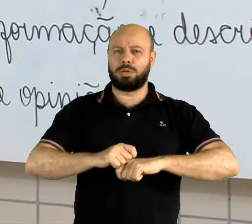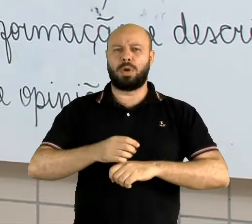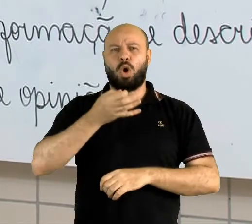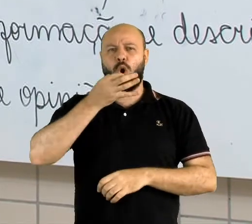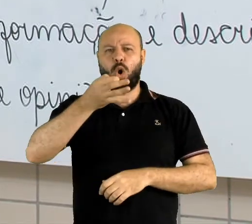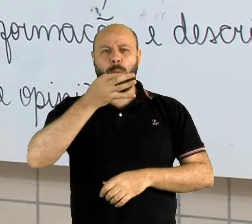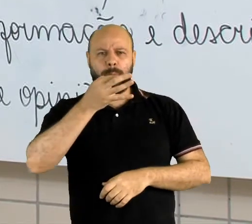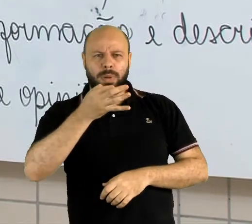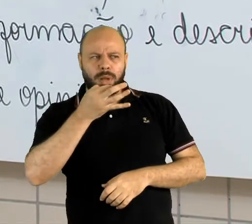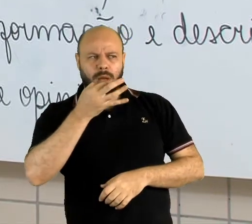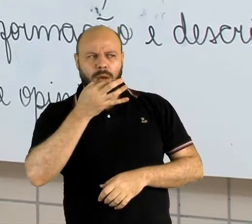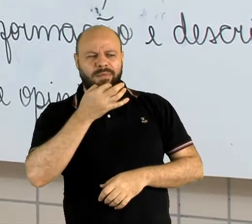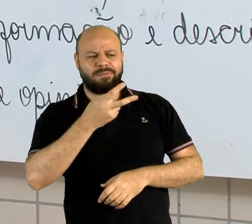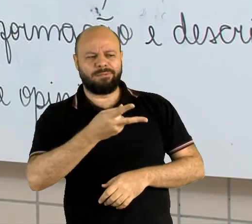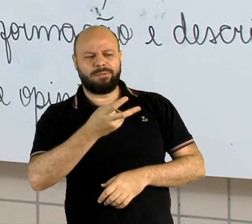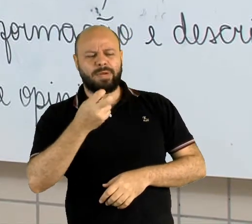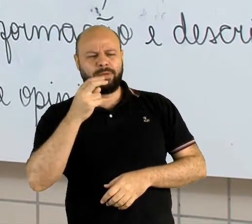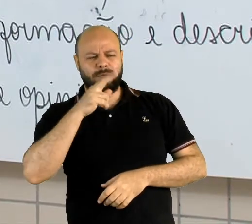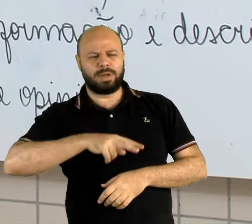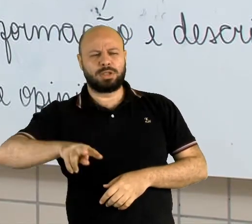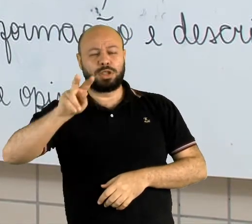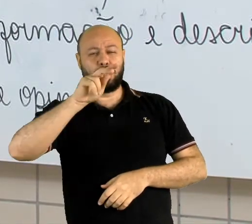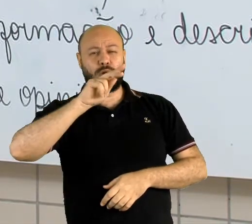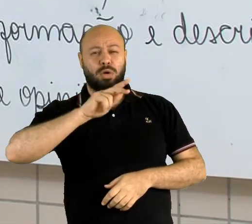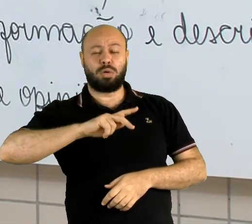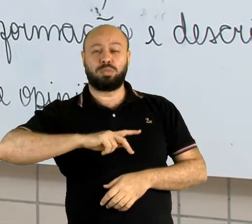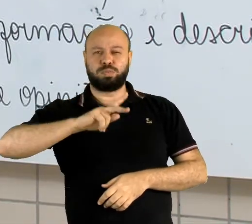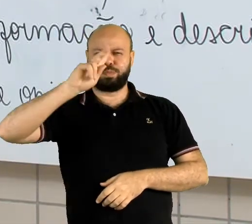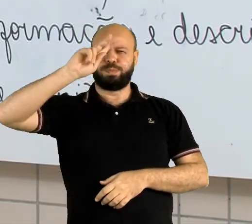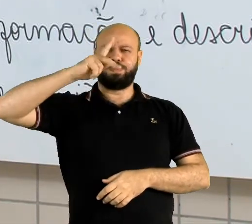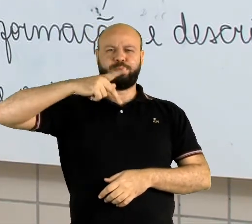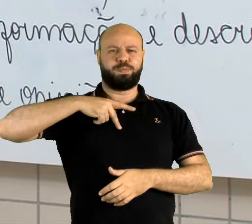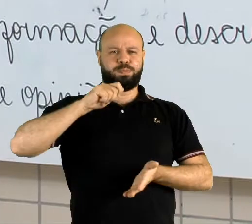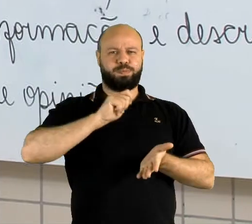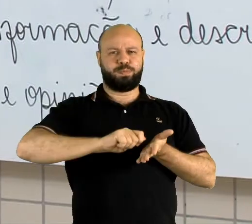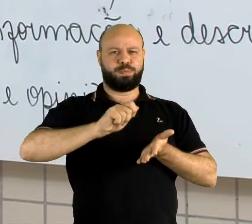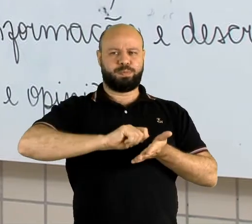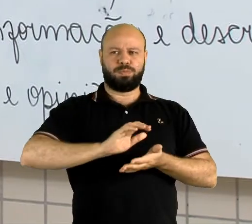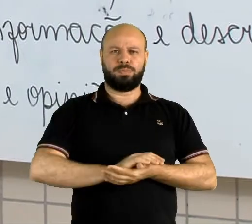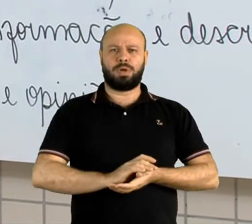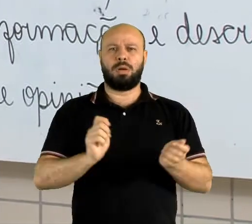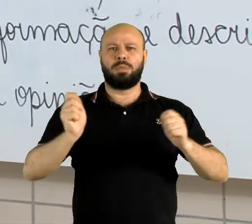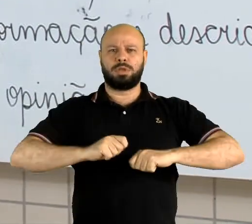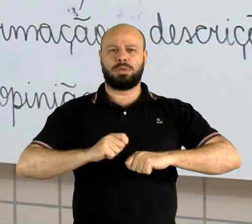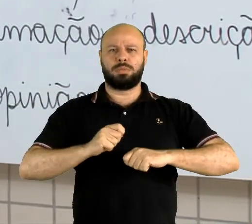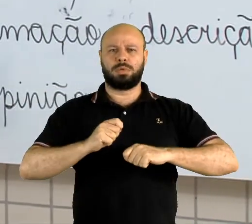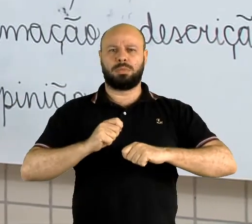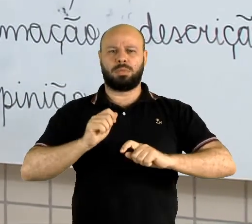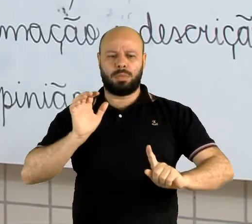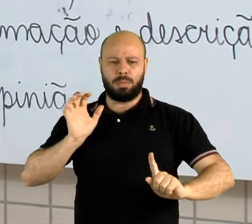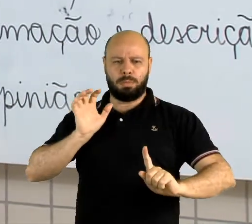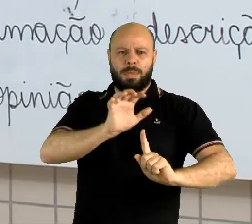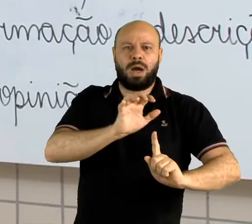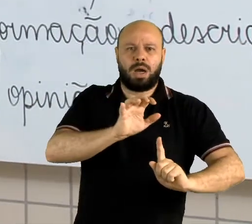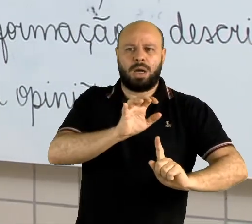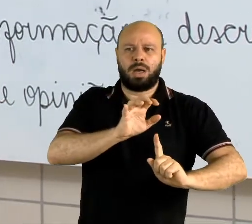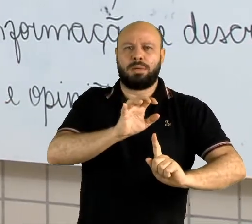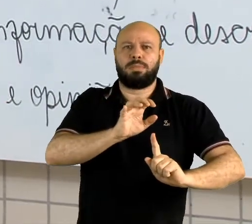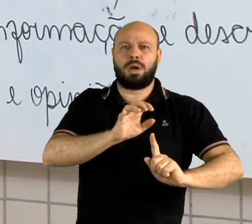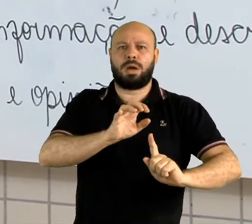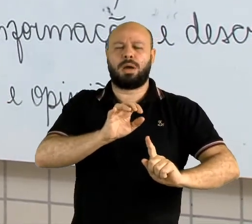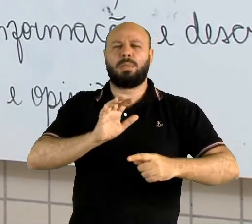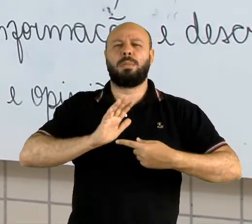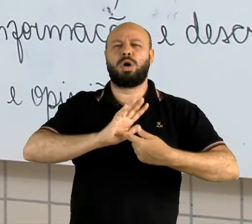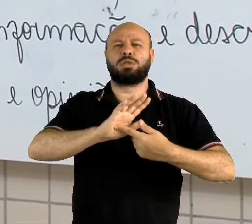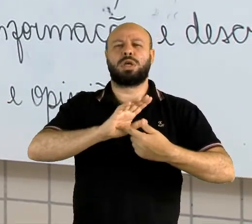Quando isso acontece, a reportagem ela consegue impactar, ela consegue transformar aquele acontecimento